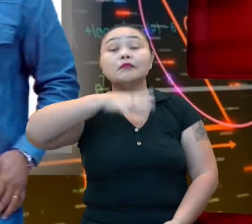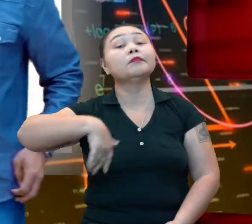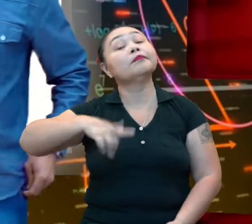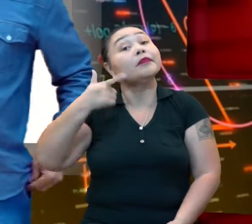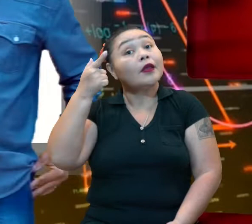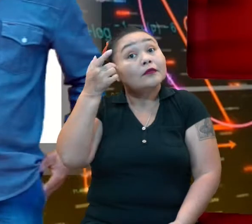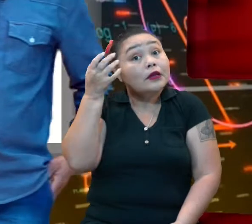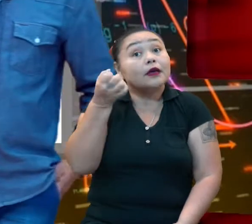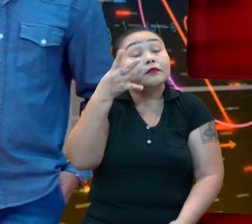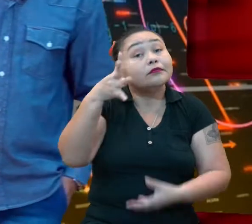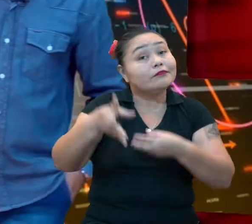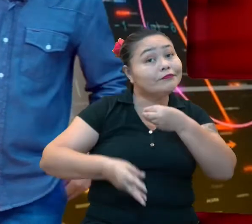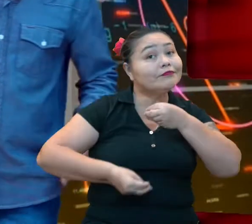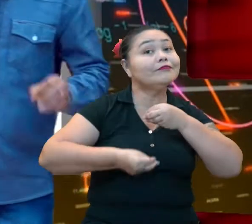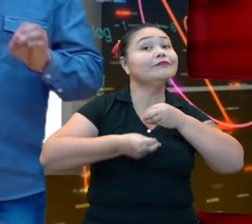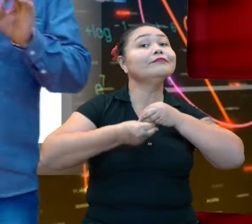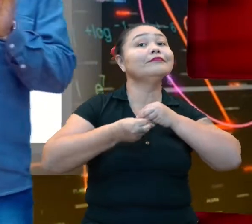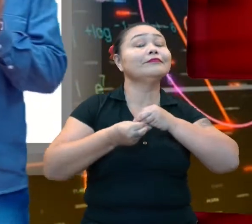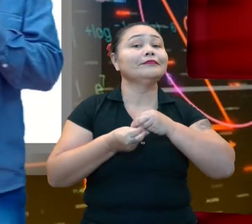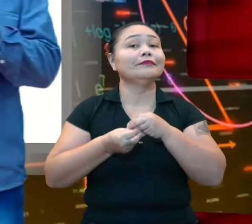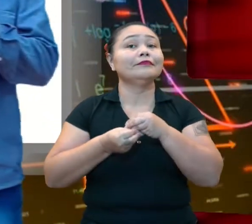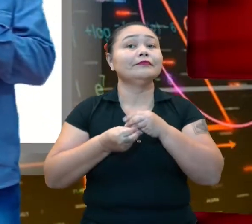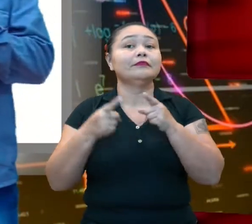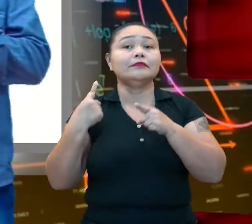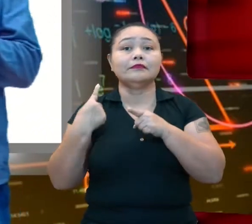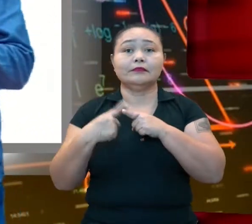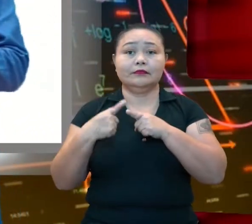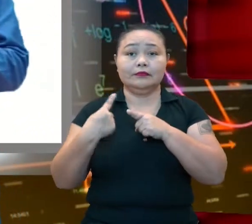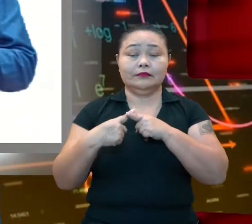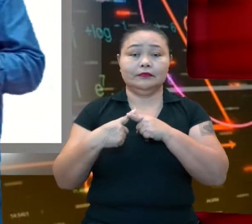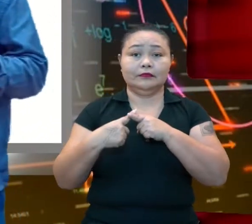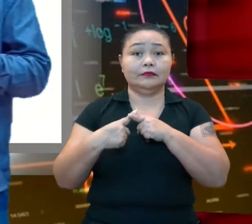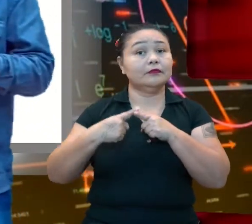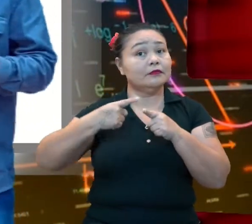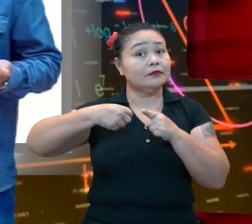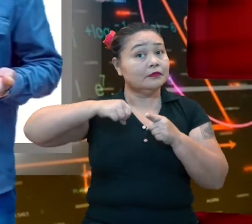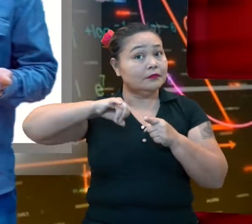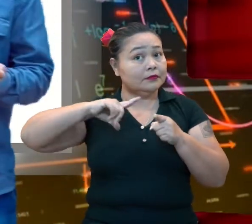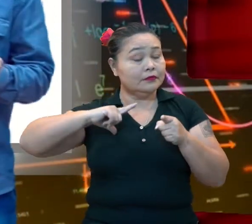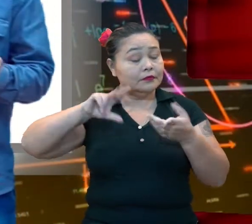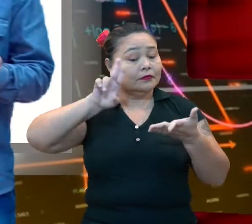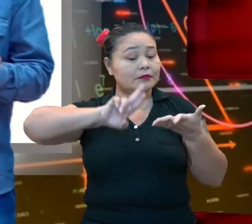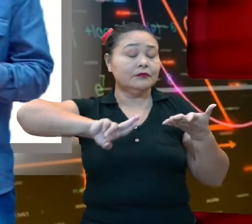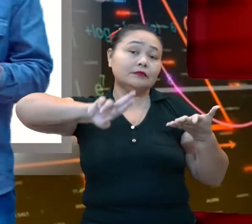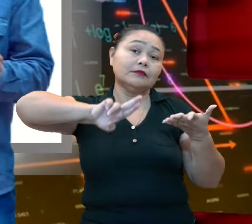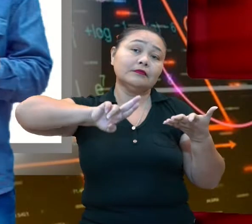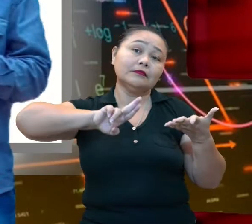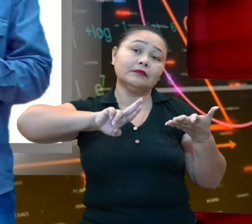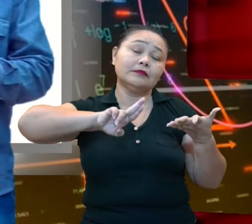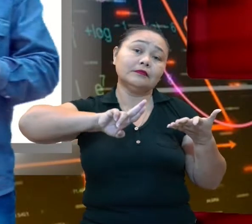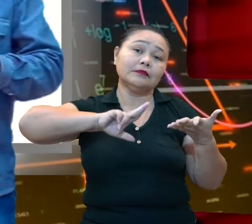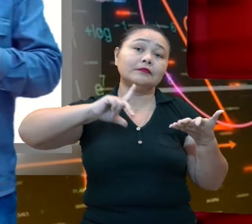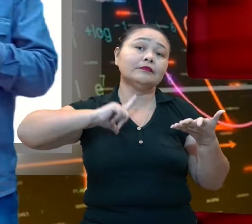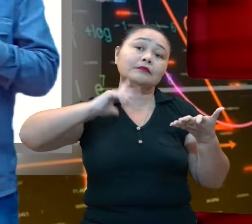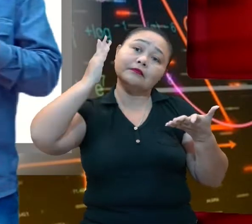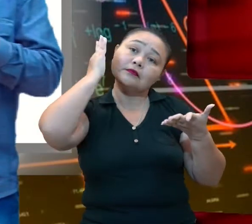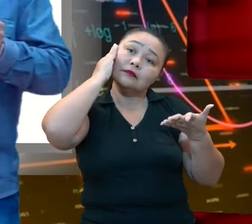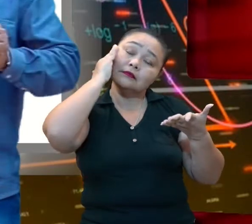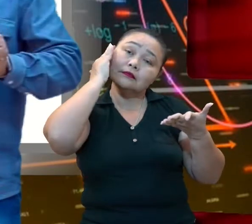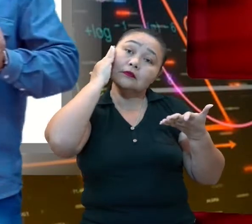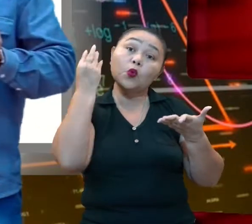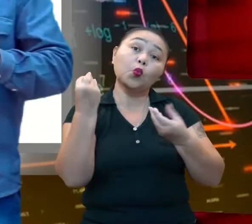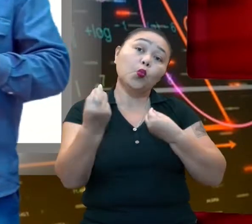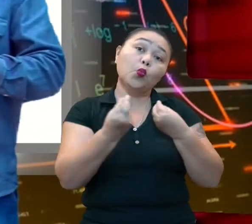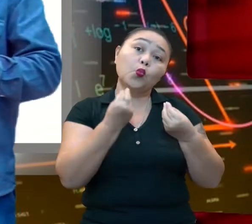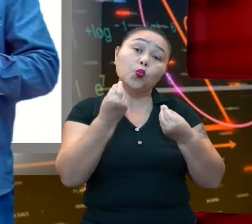aquela complementada, né? Isso, porque assim, se vamos aplicar, eu tenho que saber o que eu vou aplicar